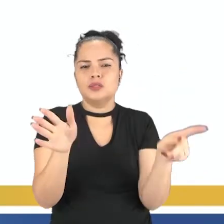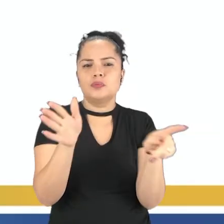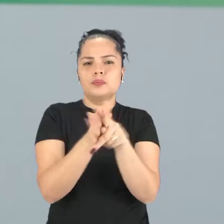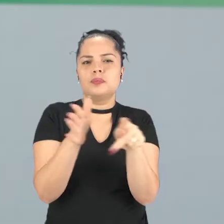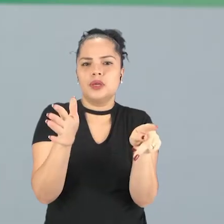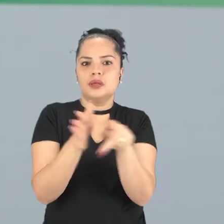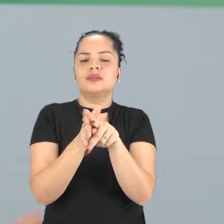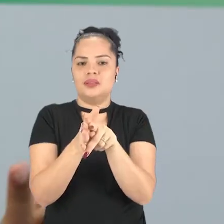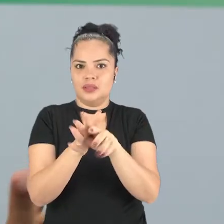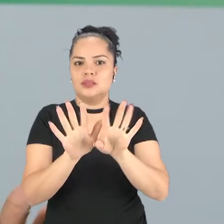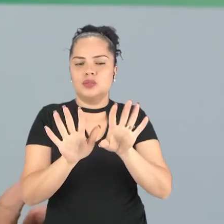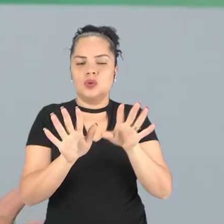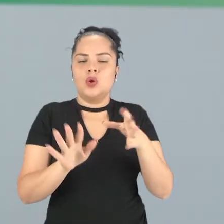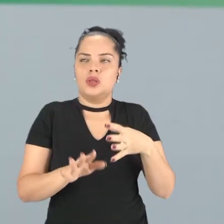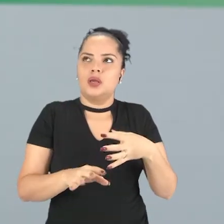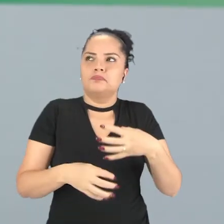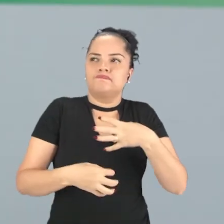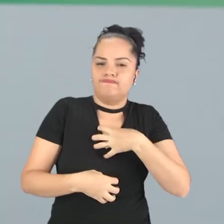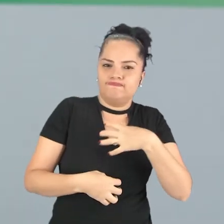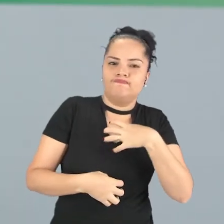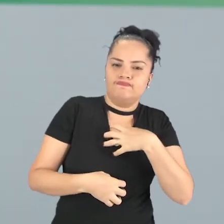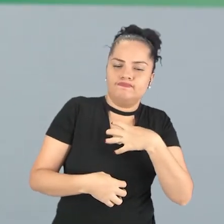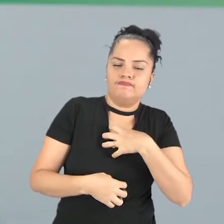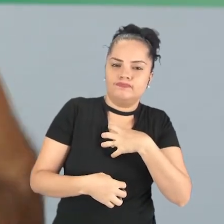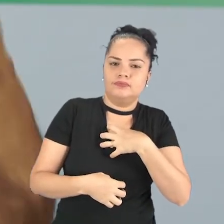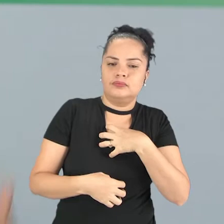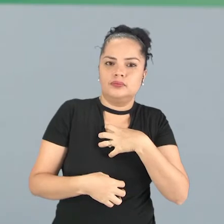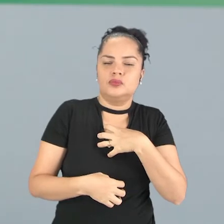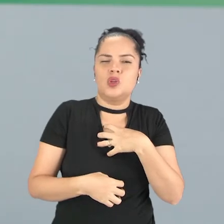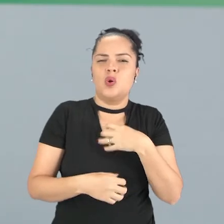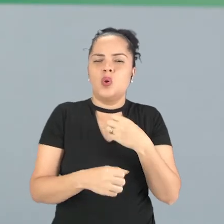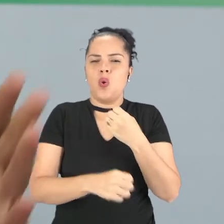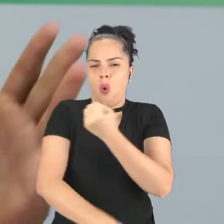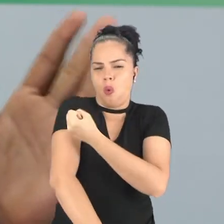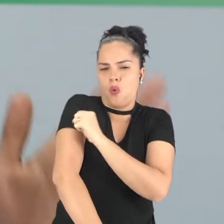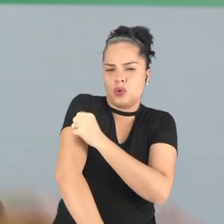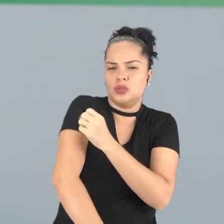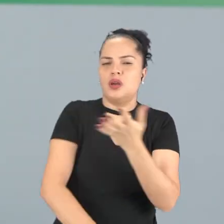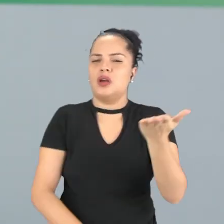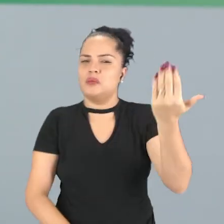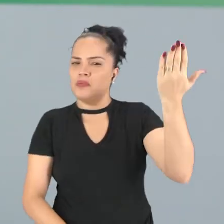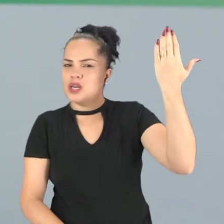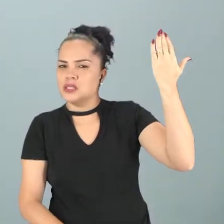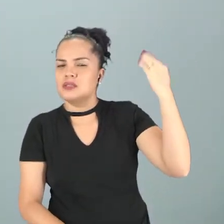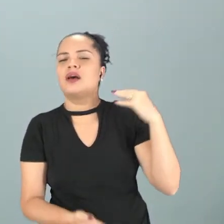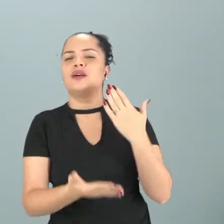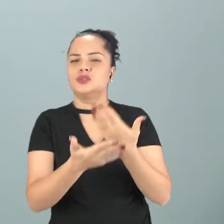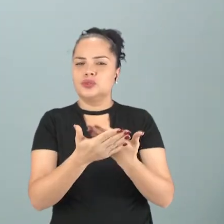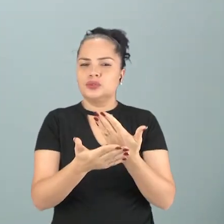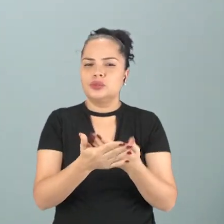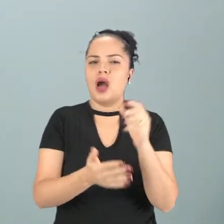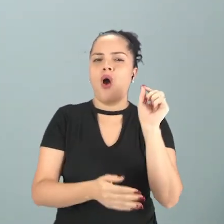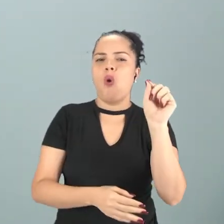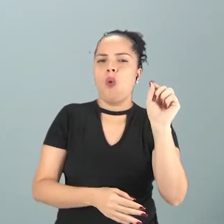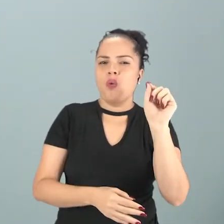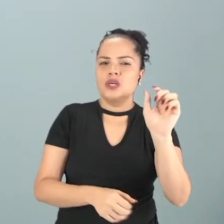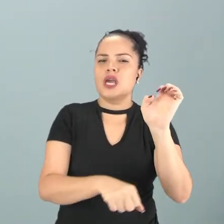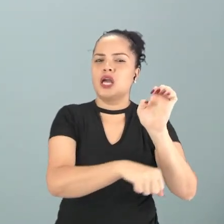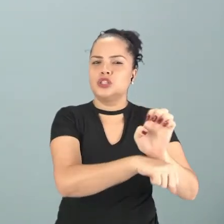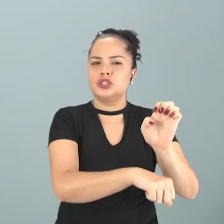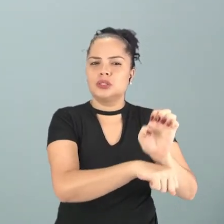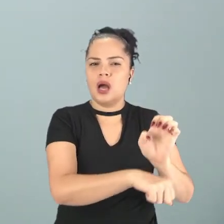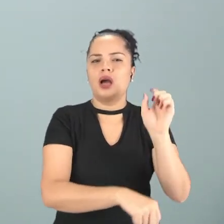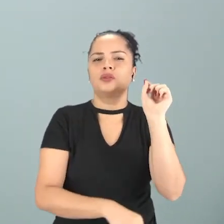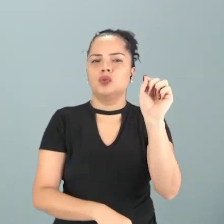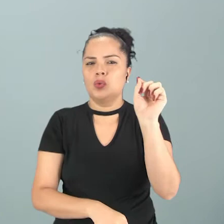de pertencimento, certo? É aquilo que a gente estudou lá no 8º ano. da distinção do que é nação e do que é Estado.